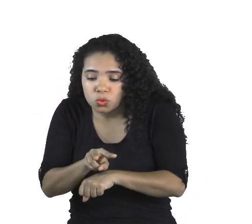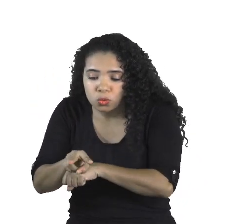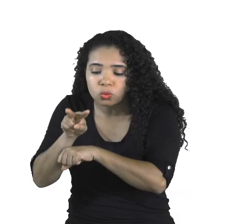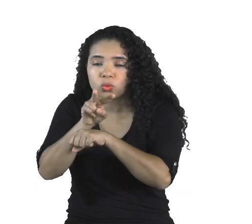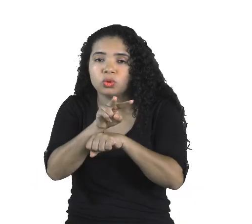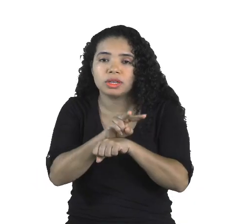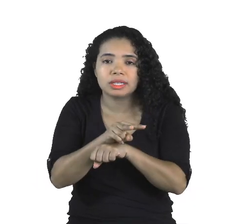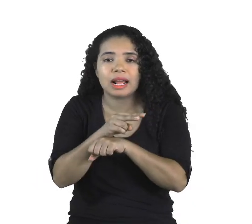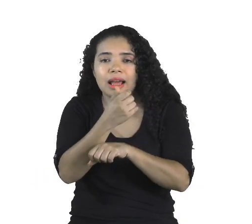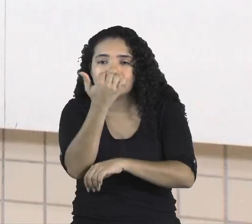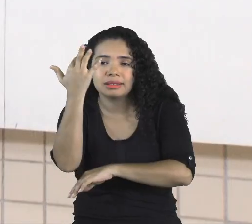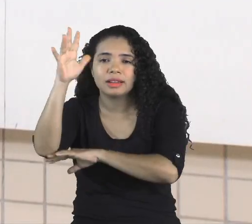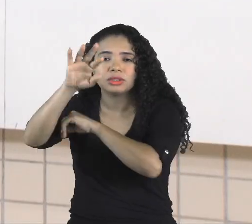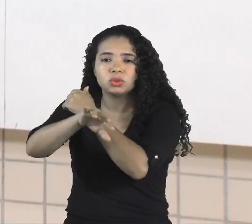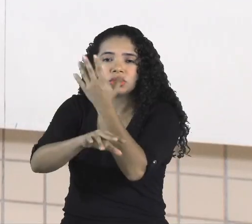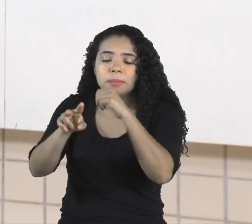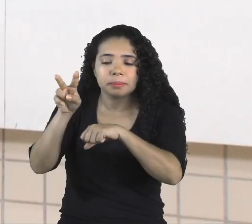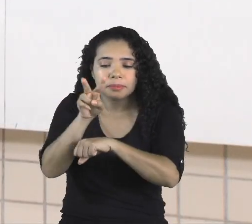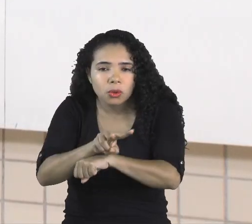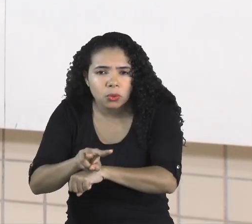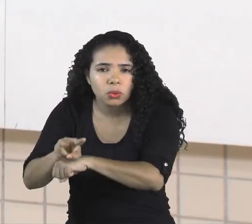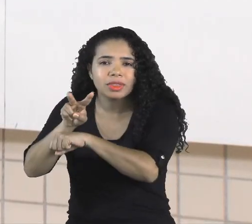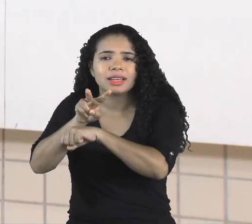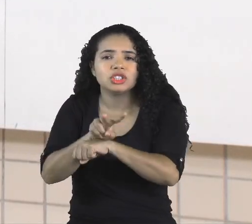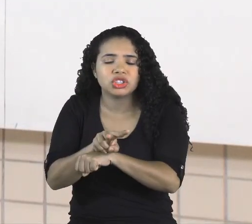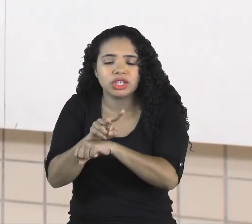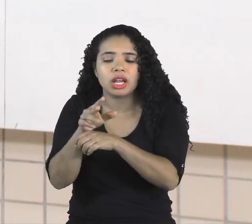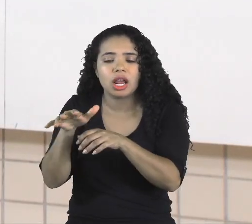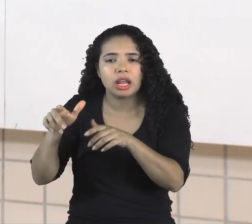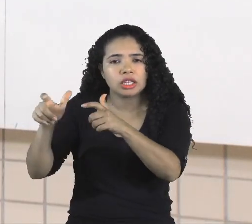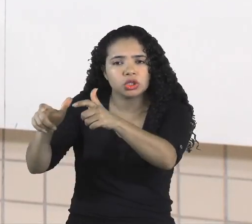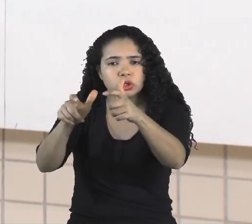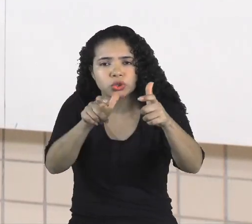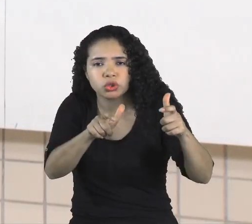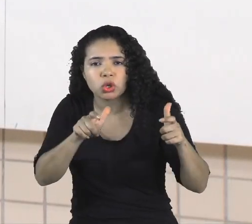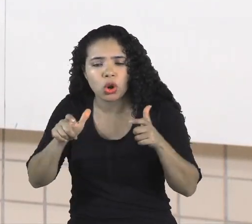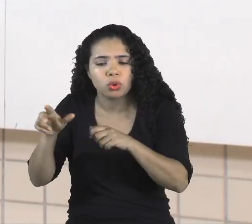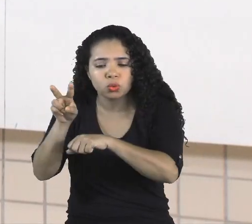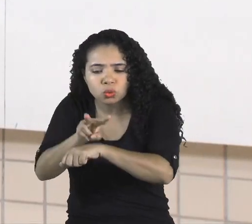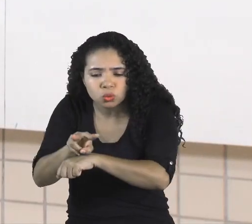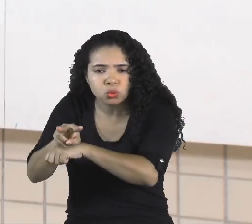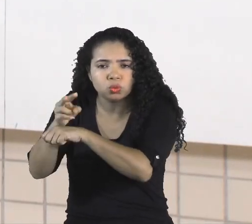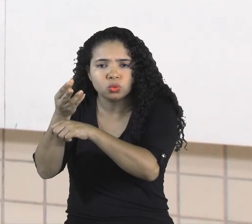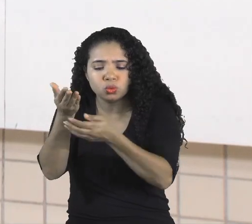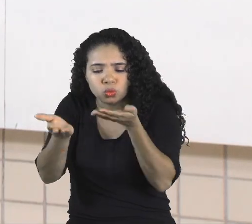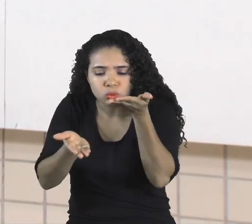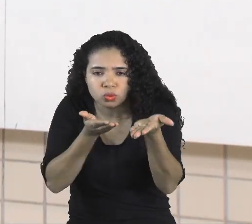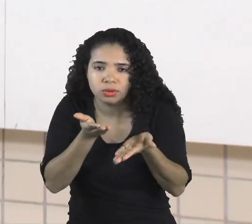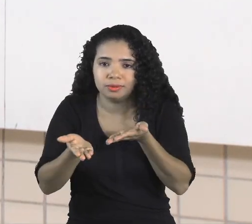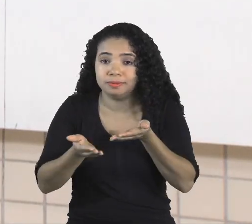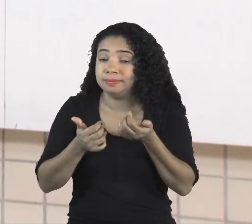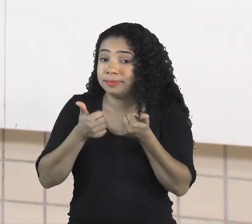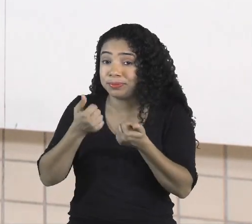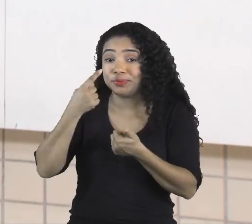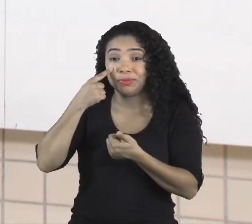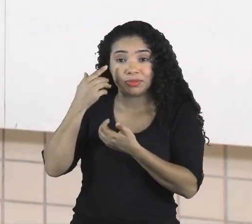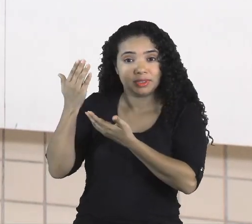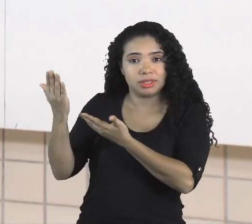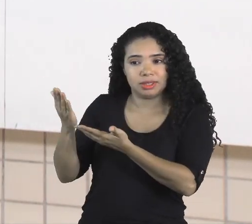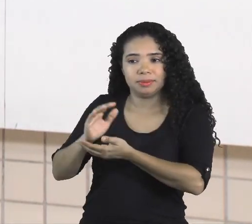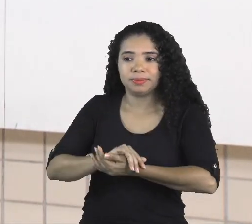proteger a natureza, para proteger esses espaços. Veja bem. Agora aqui